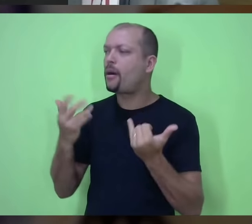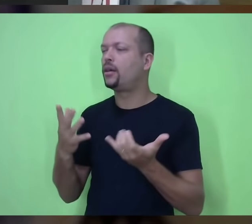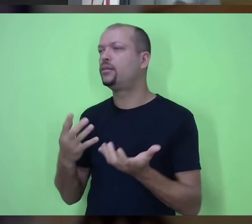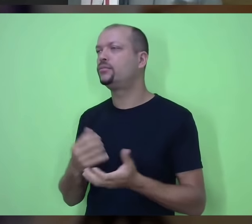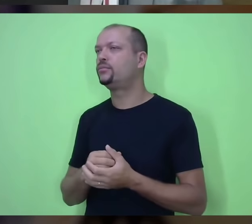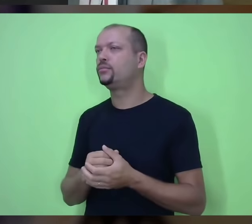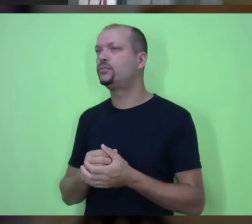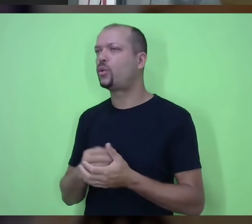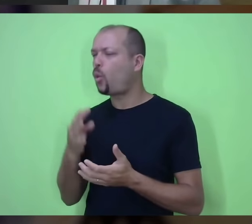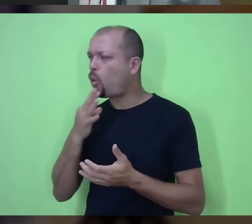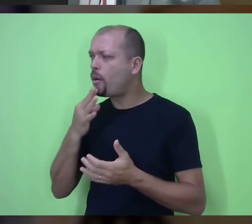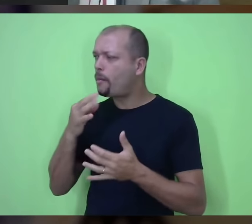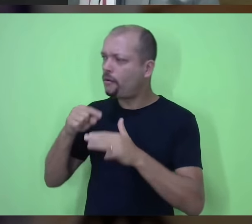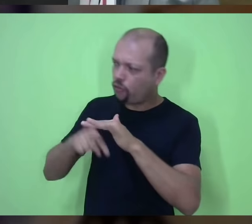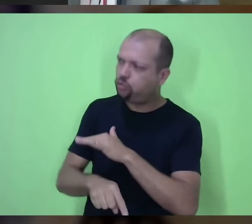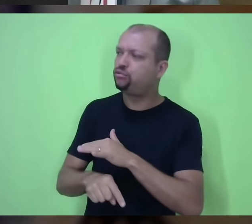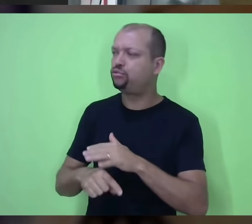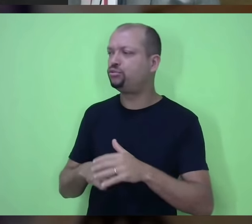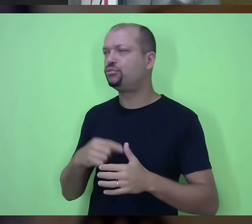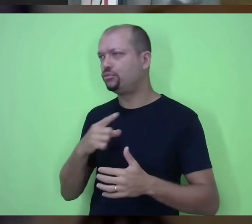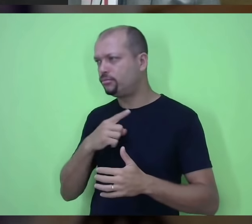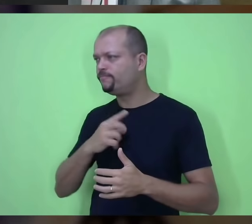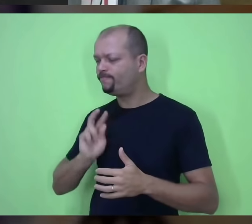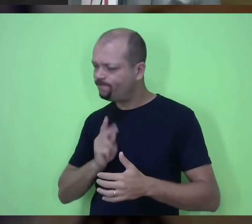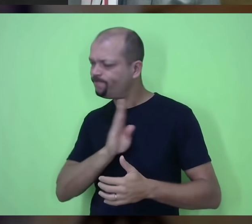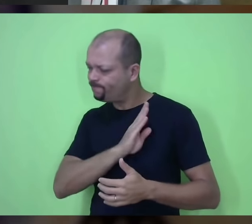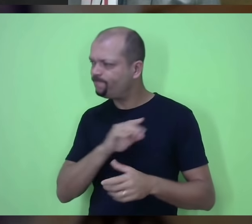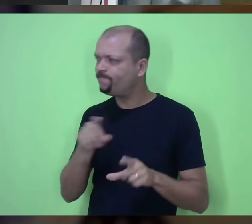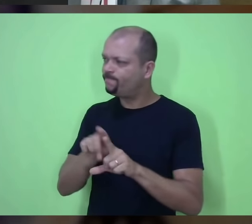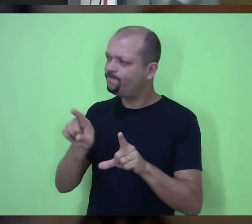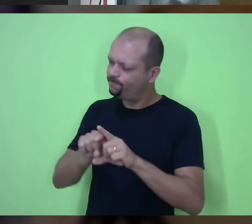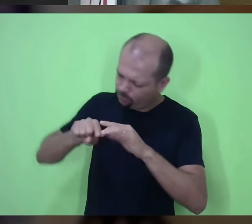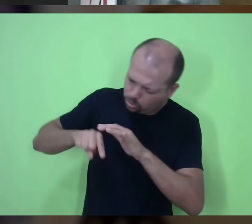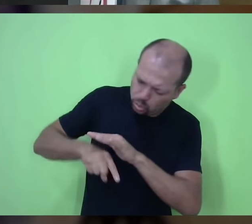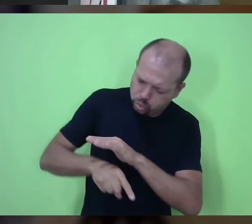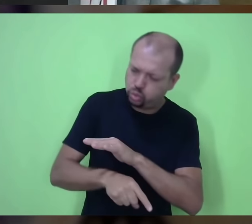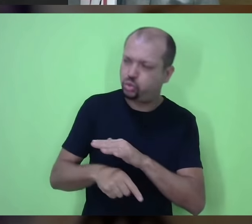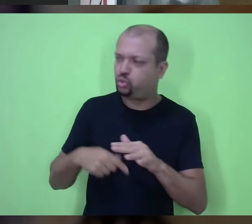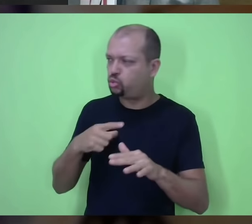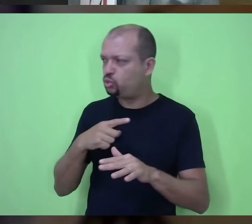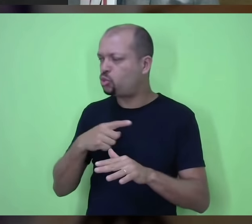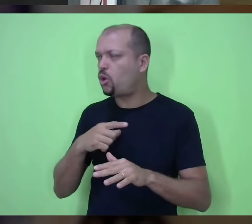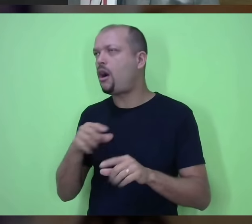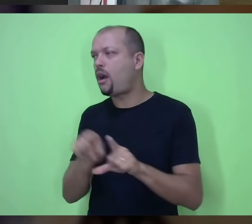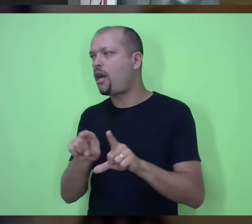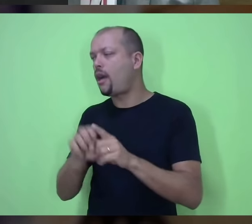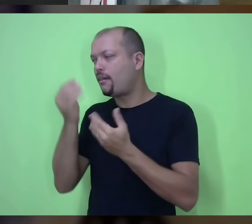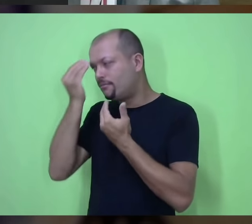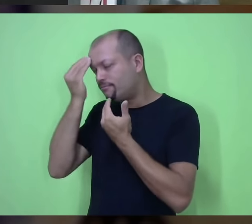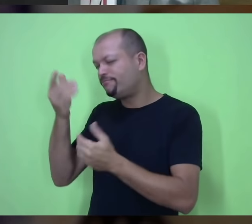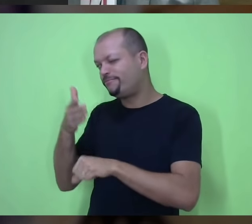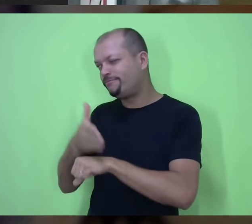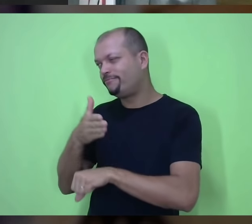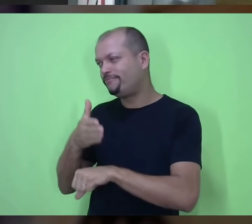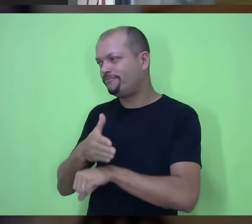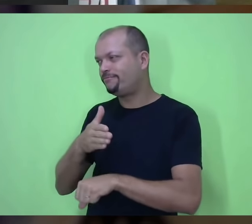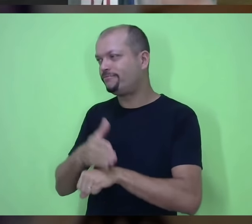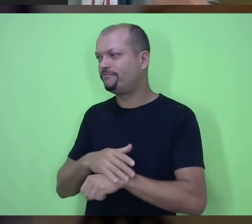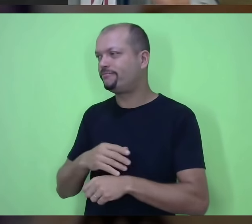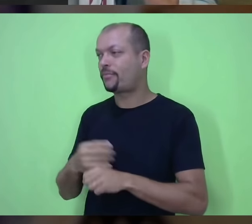algum conhecimento que você tem. Eu sei que não é pouco, você estudou esse livro também bastante, não é? O livro de Hebreus, e obrigado por trazer